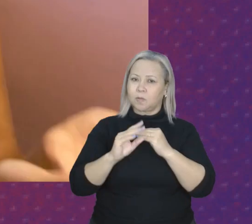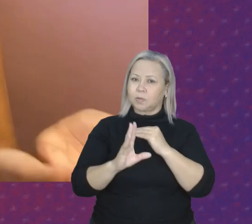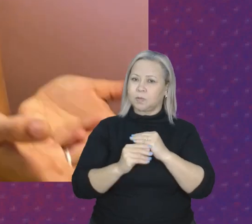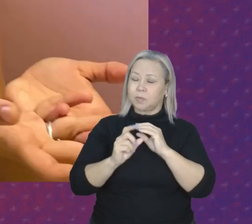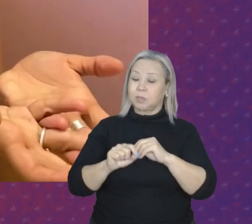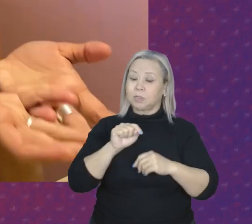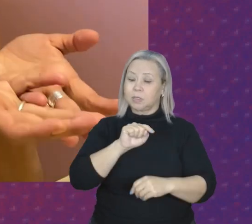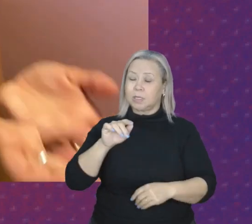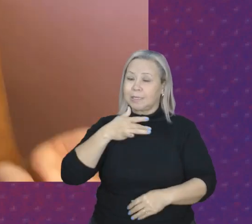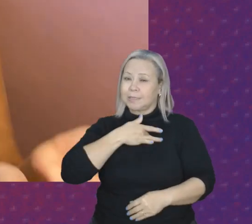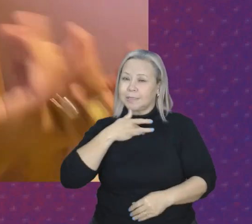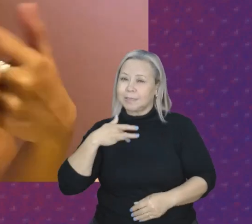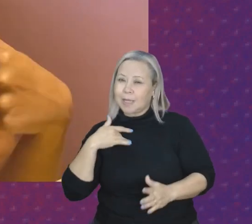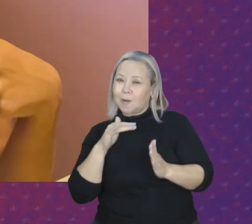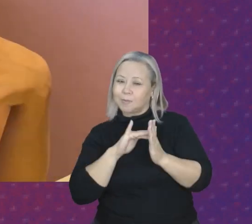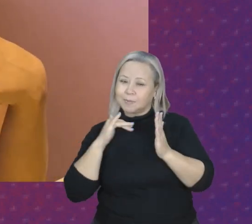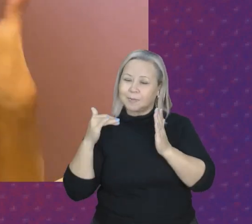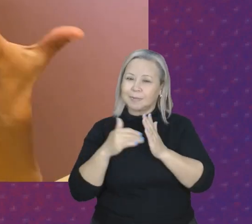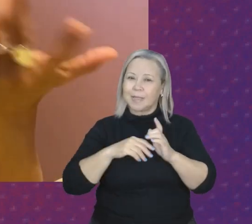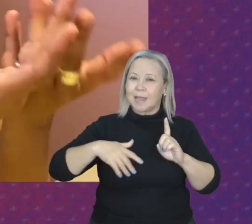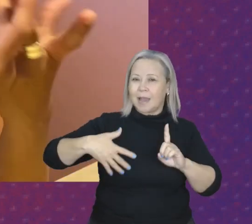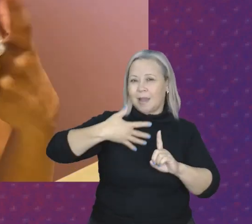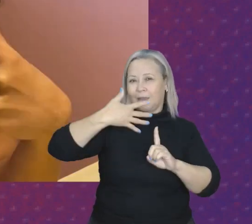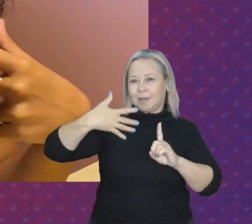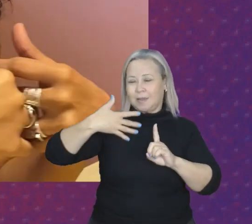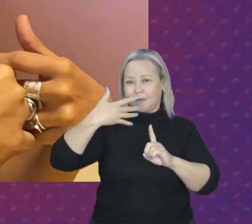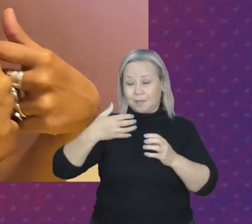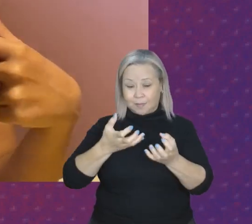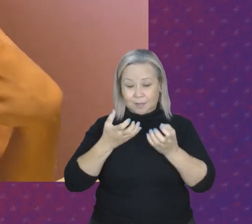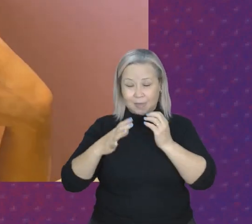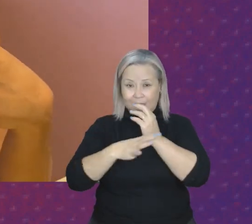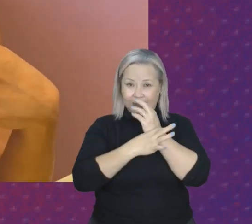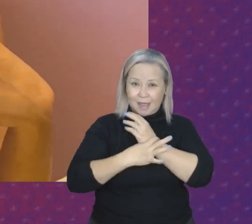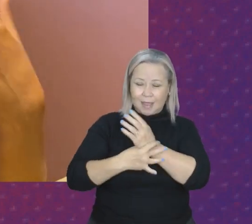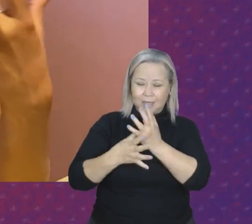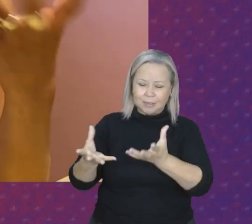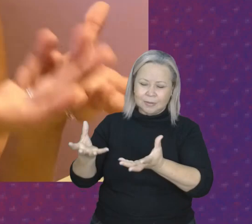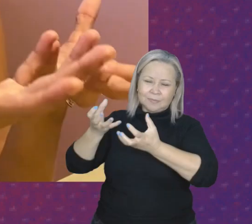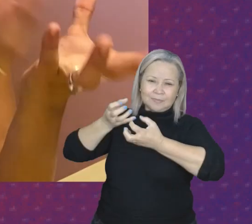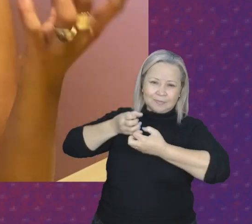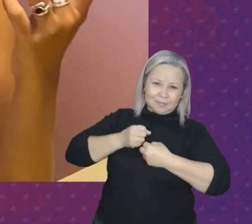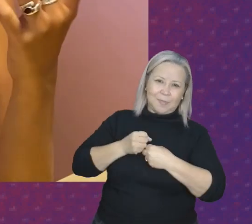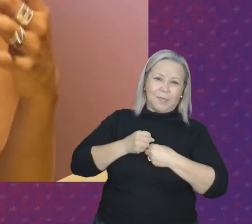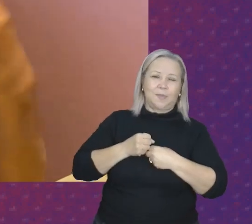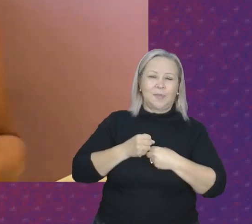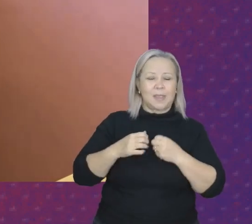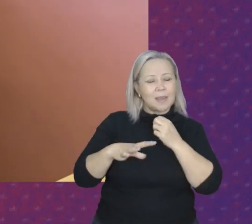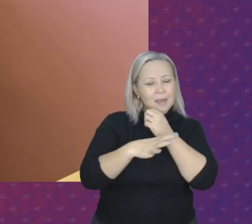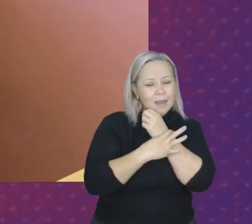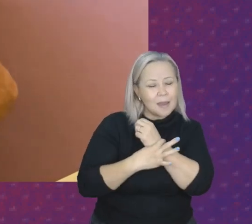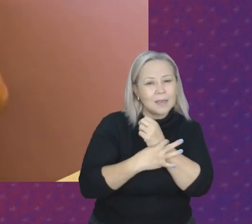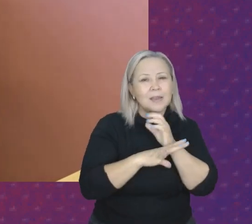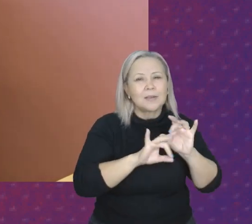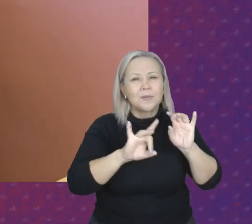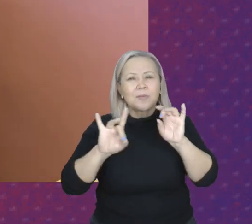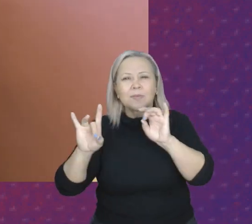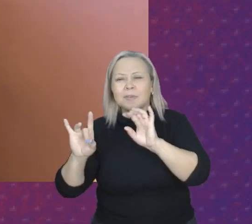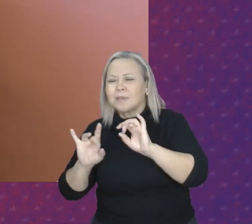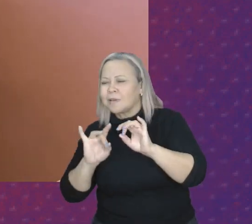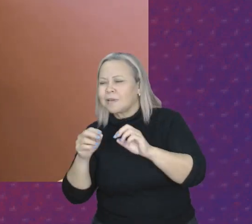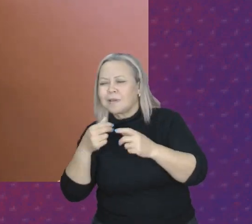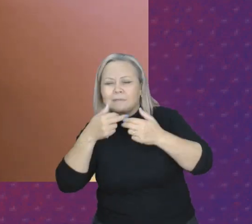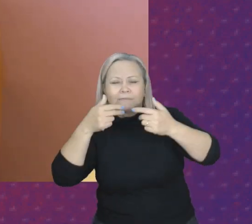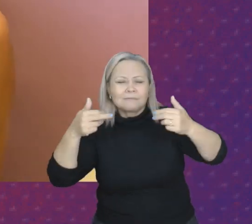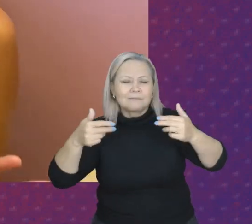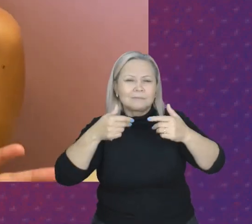dessa saúde integral LGBT que visa garantir o acolhimento, né, e garantir que cada particularidade da pessoa